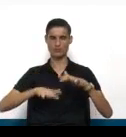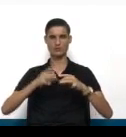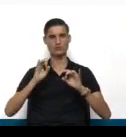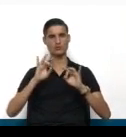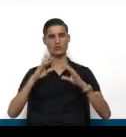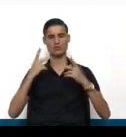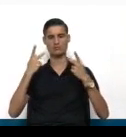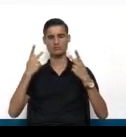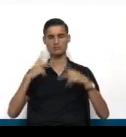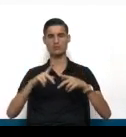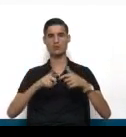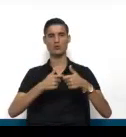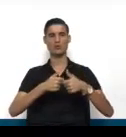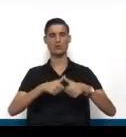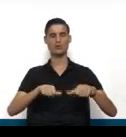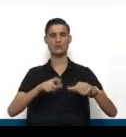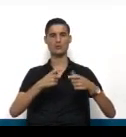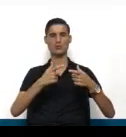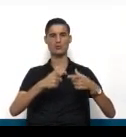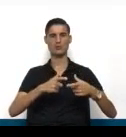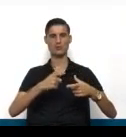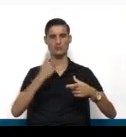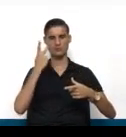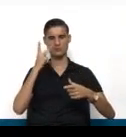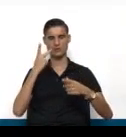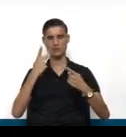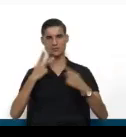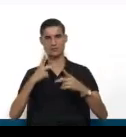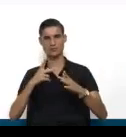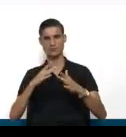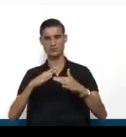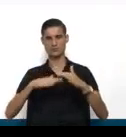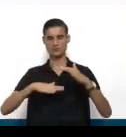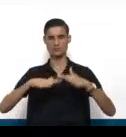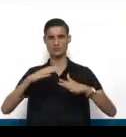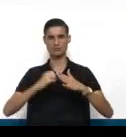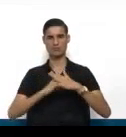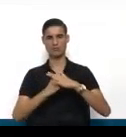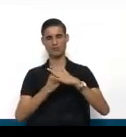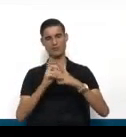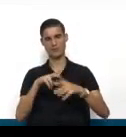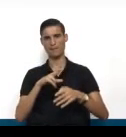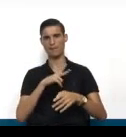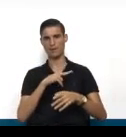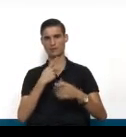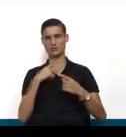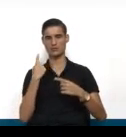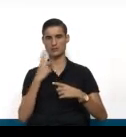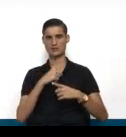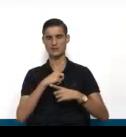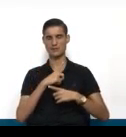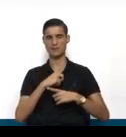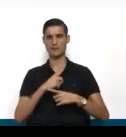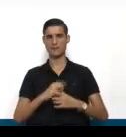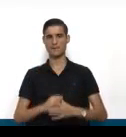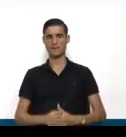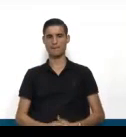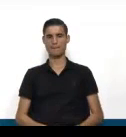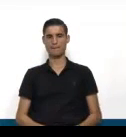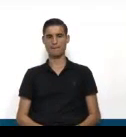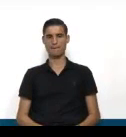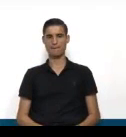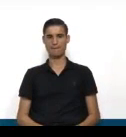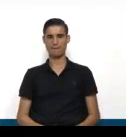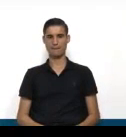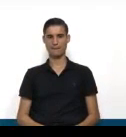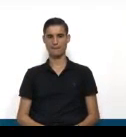dependerá somente da posição inicial e da sua tensão. Aqui é uma particularidade que nós temos, tá?